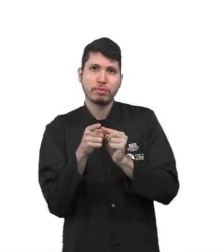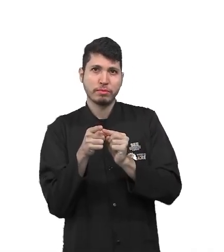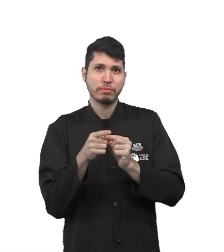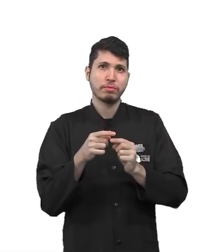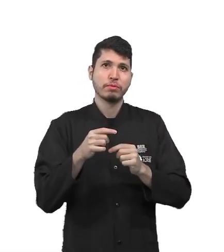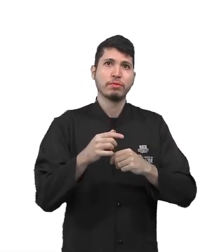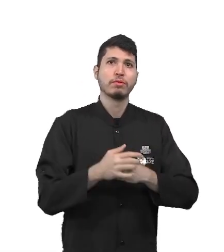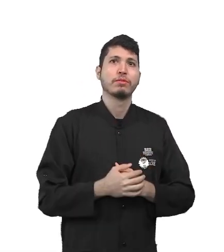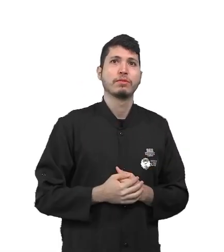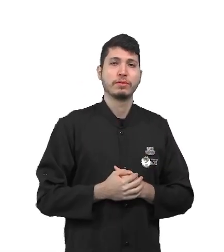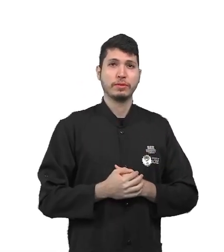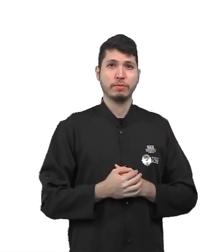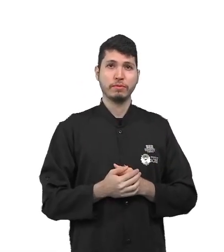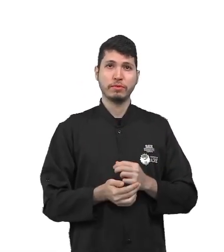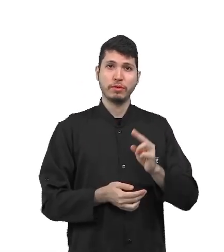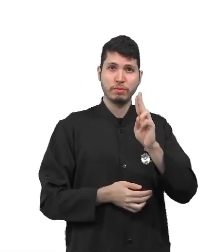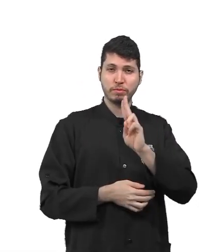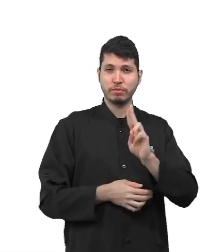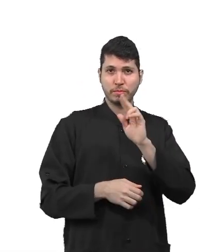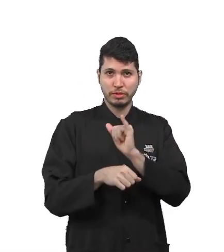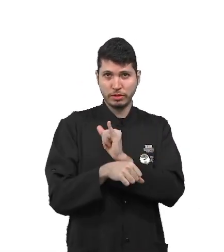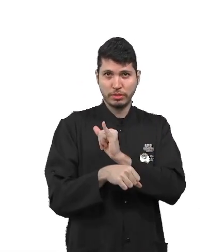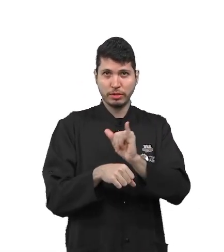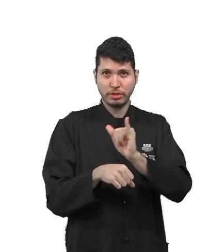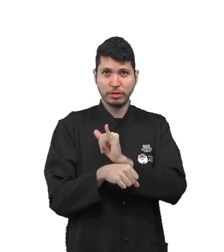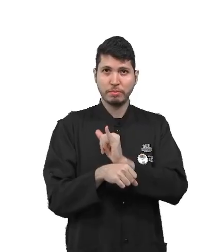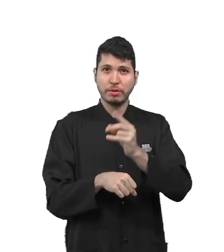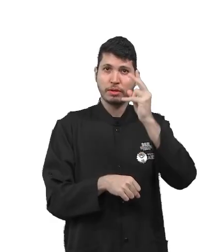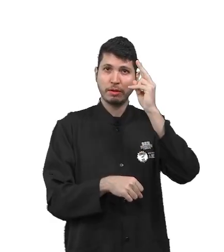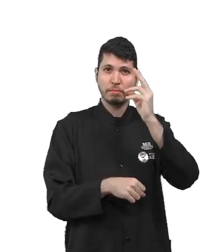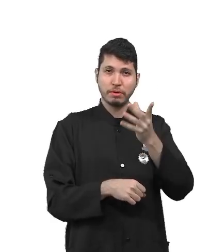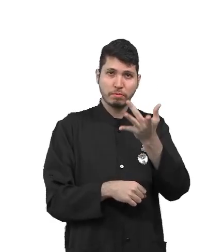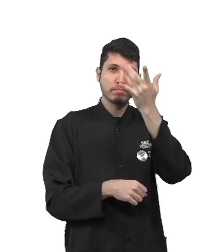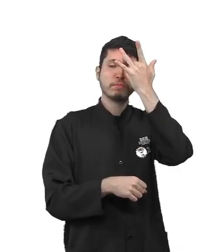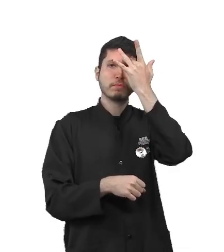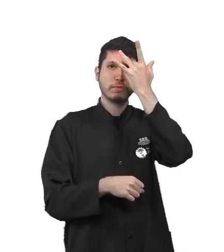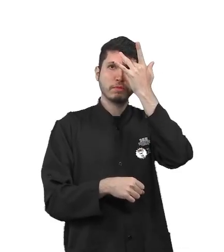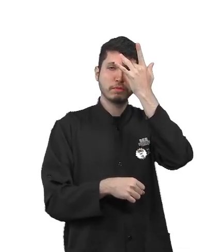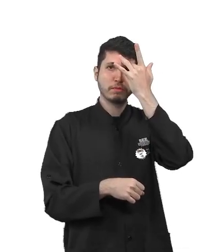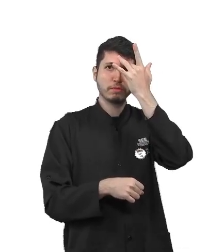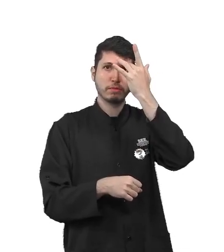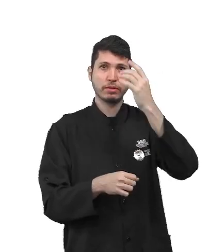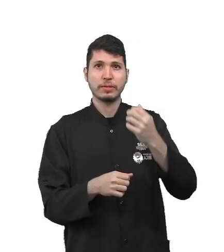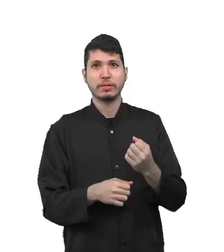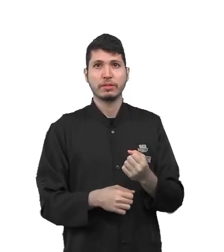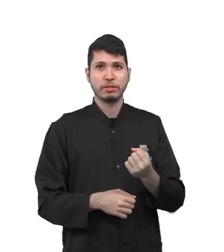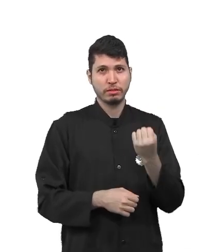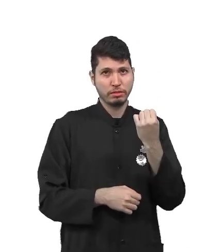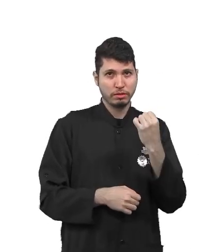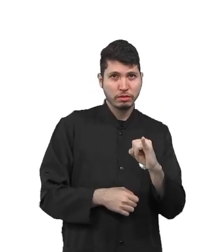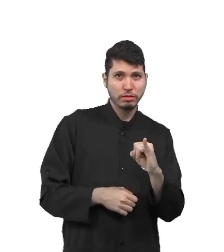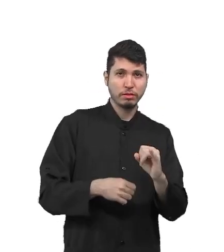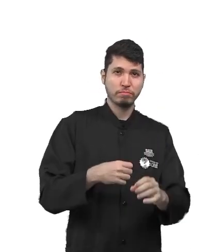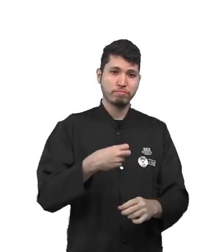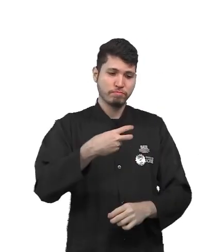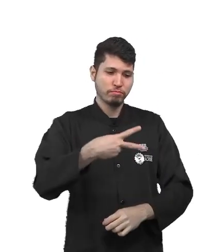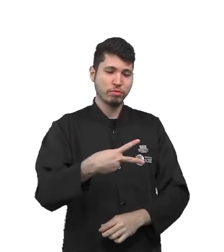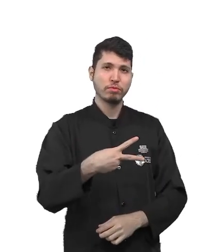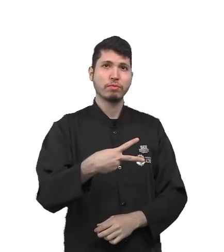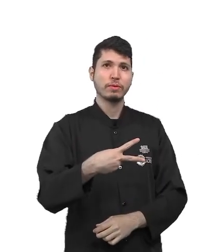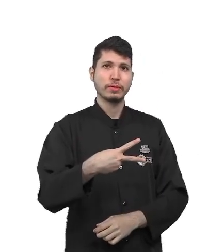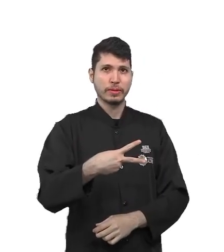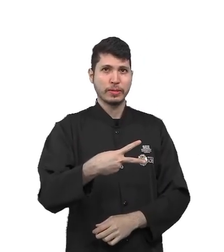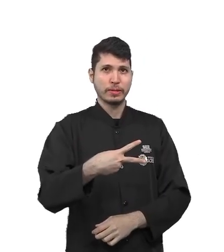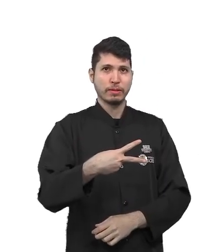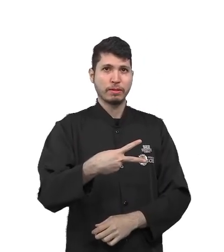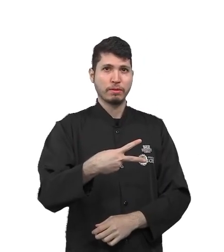professor? Você usa um emojizinho aqui, tá vendo? Ó? Quando a função for crescente, você tem um sorriso Colgate aí, ó. Ou seja, o sorrisão total, com